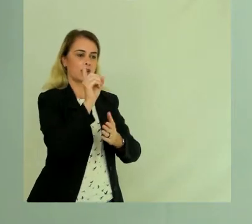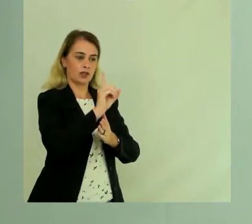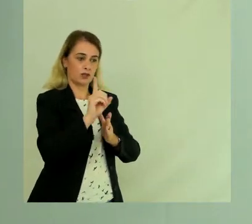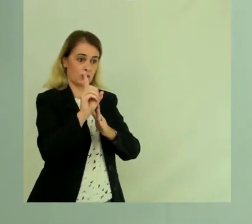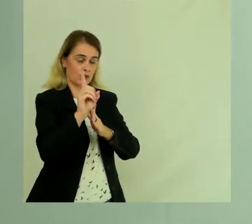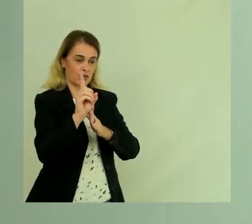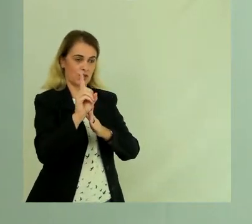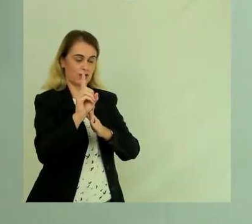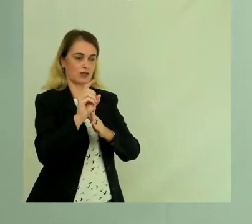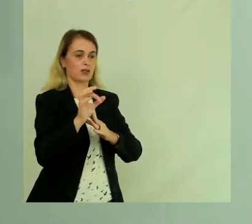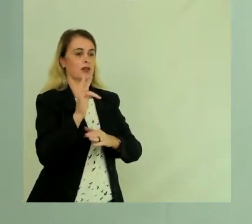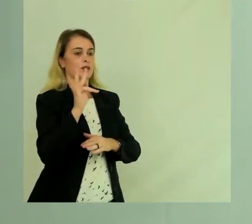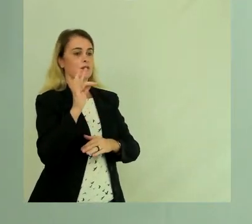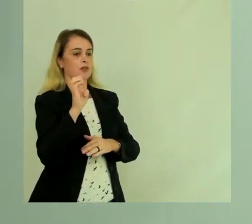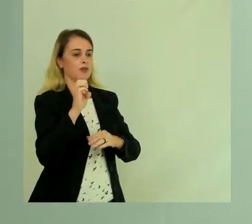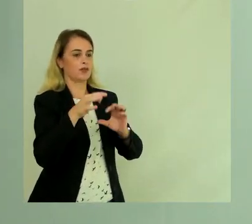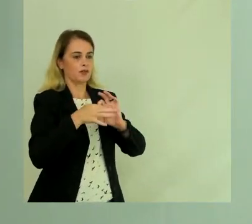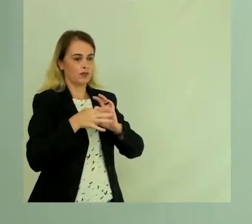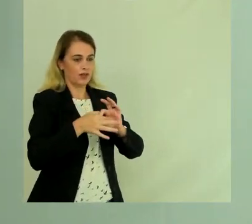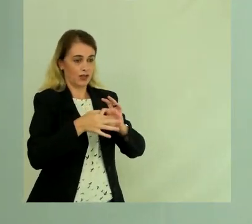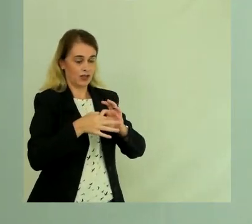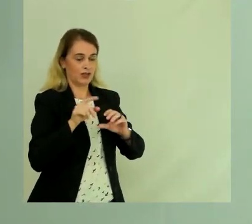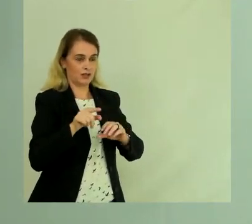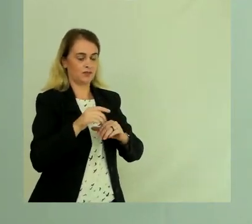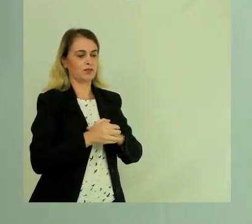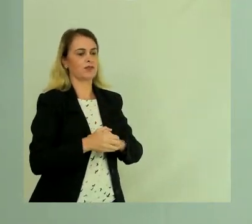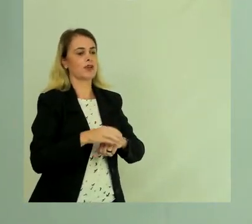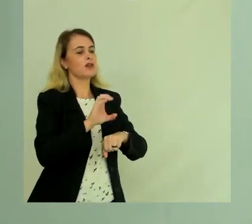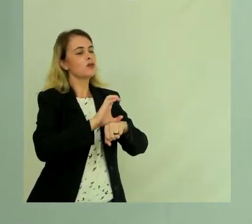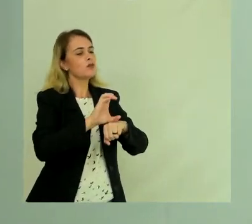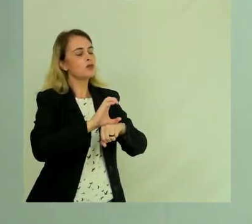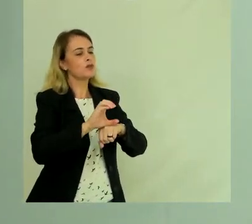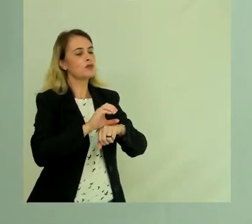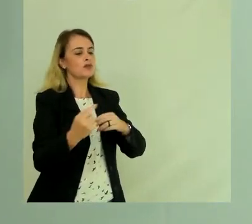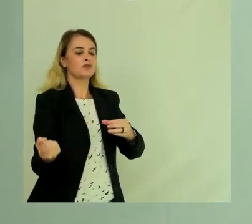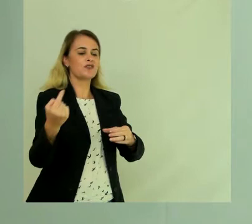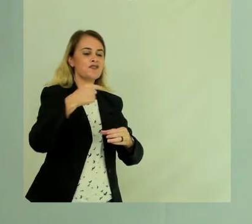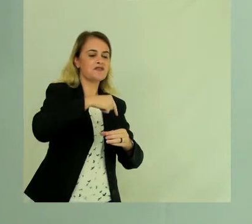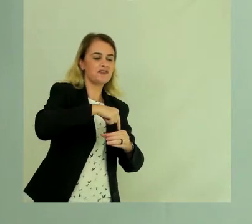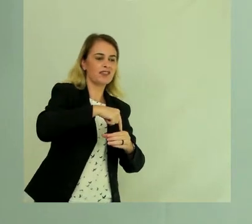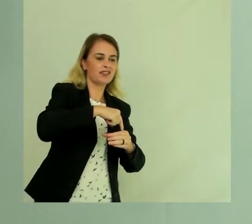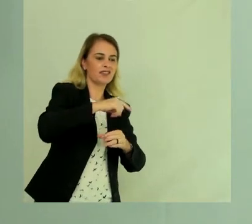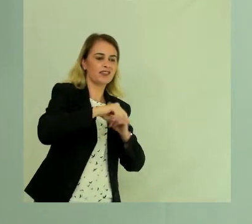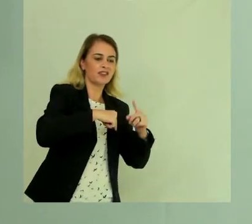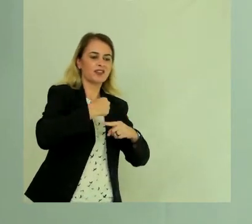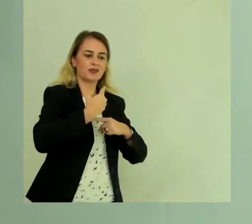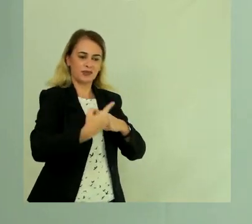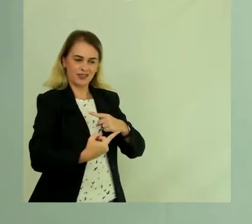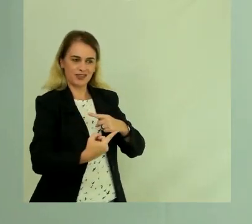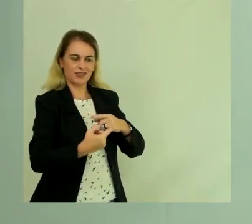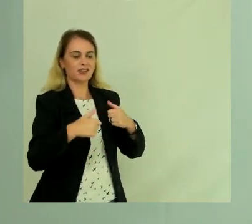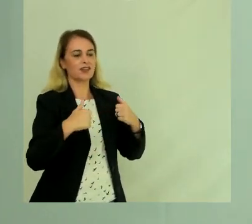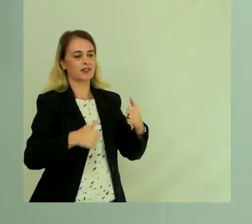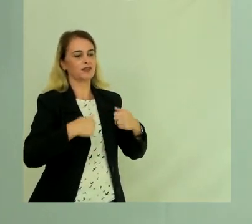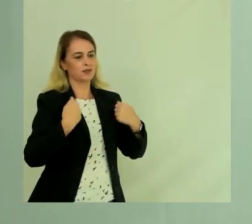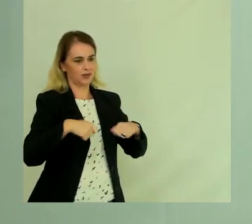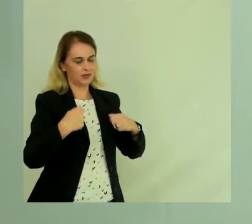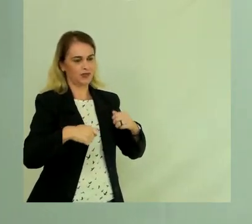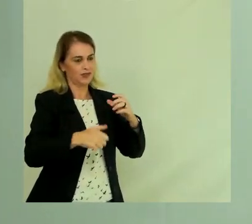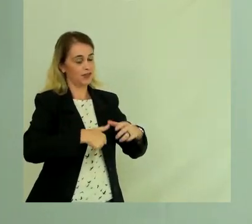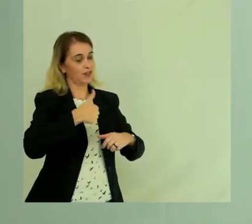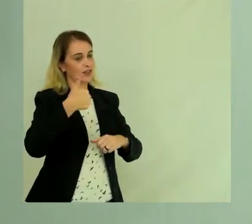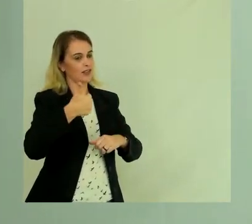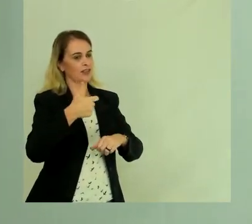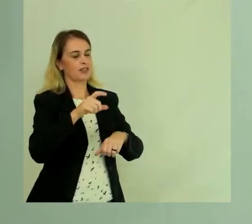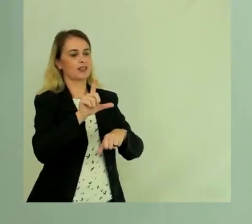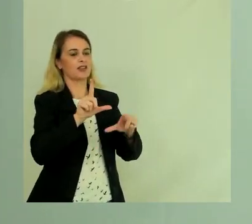FENES. E fiz o curso ao inverso, né? Porque eu fiz a pós-graduação, eu deveria ter feito a licenciatura. Só